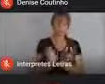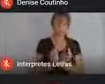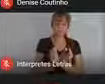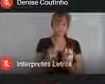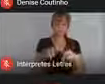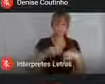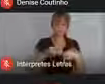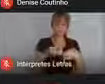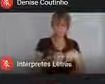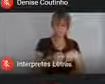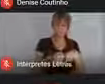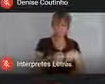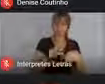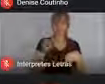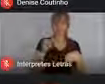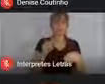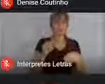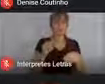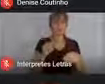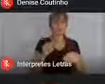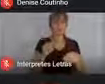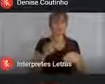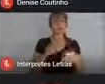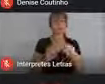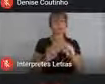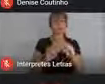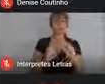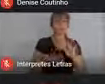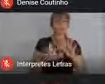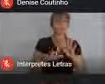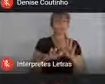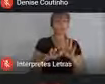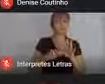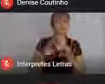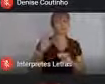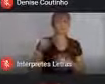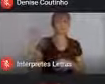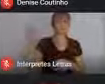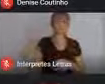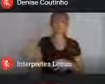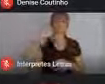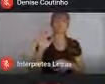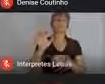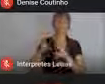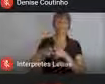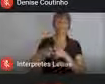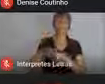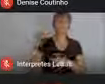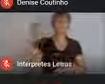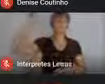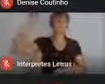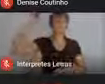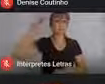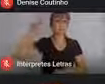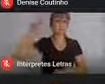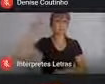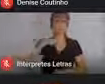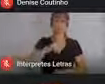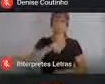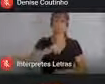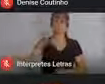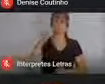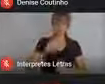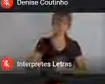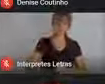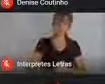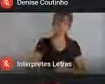inteiro. Isso é falado numa região inteira do Brasil. E eu vi alguns pesquisadores já questionando